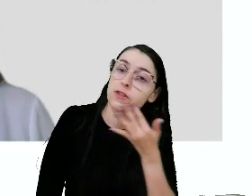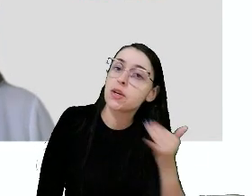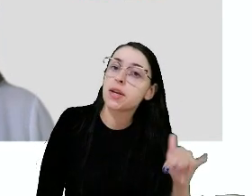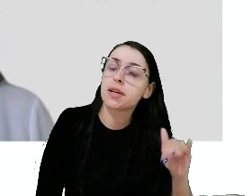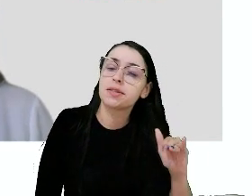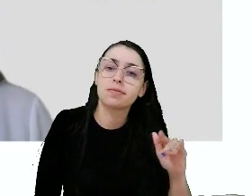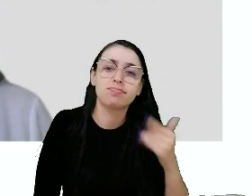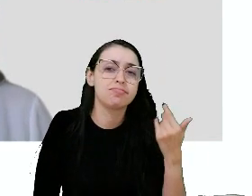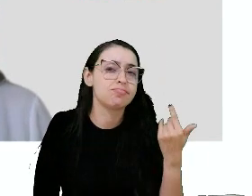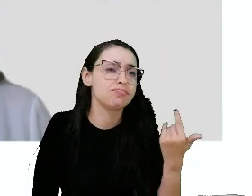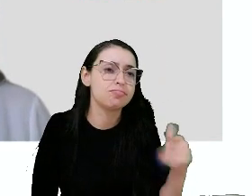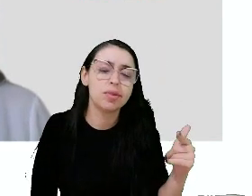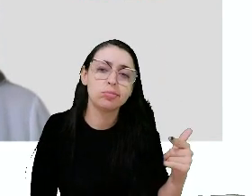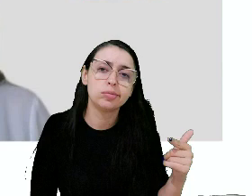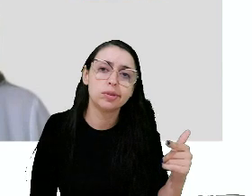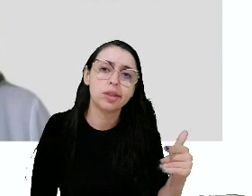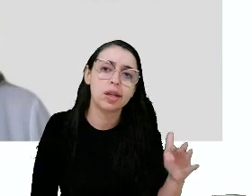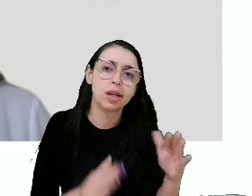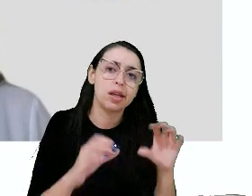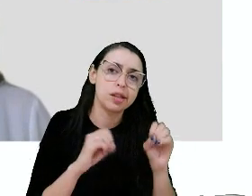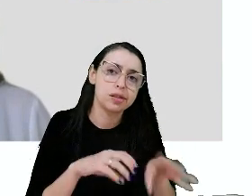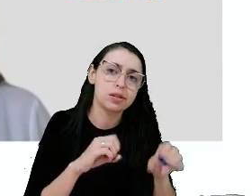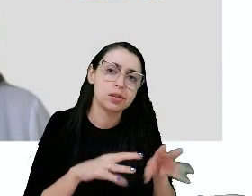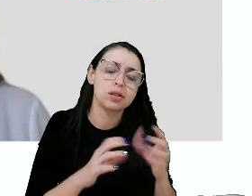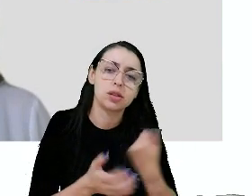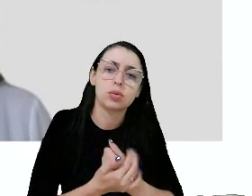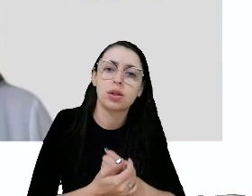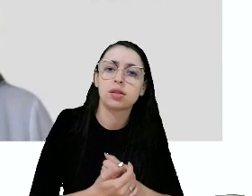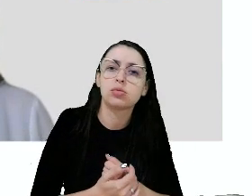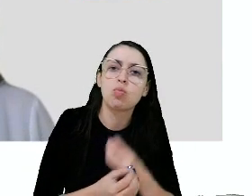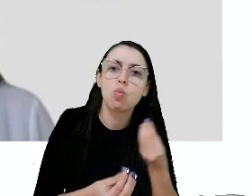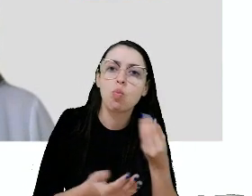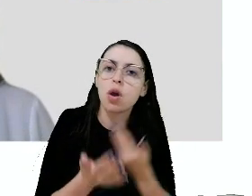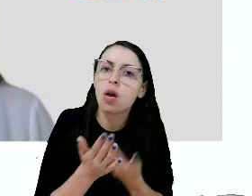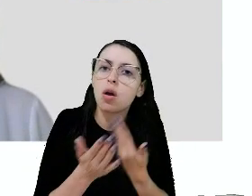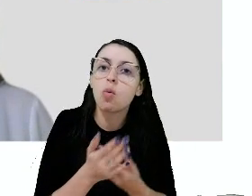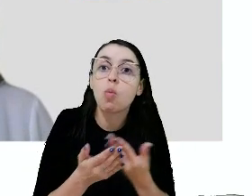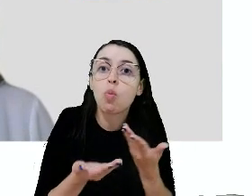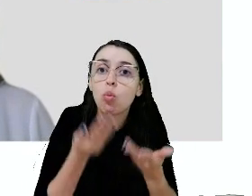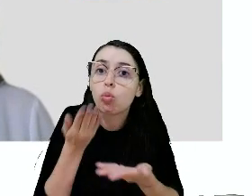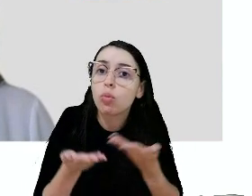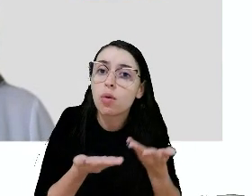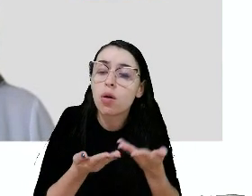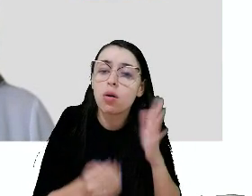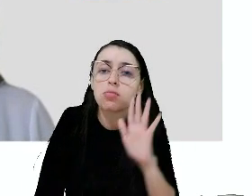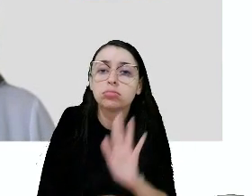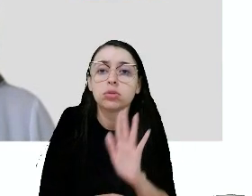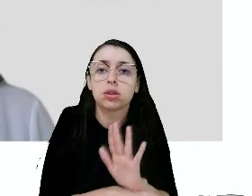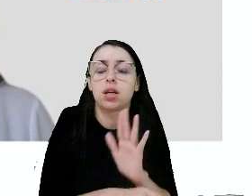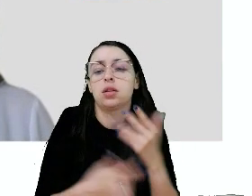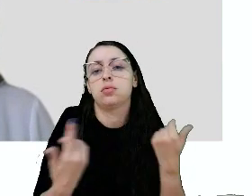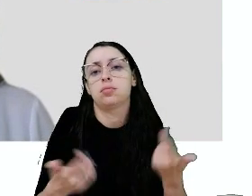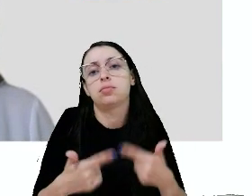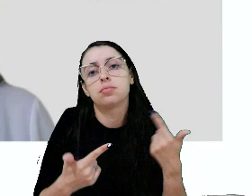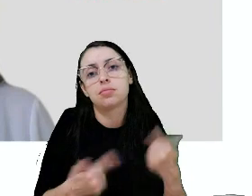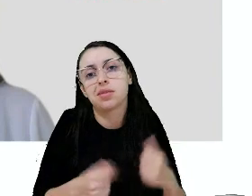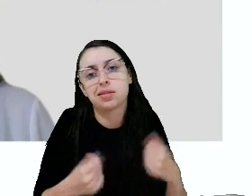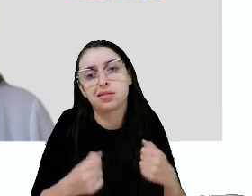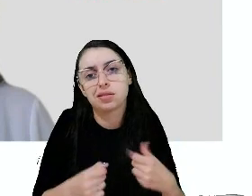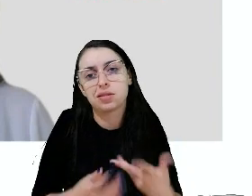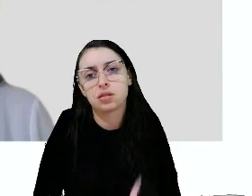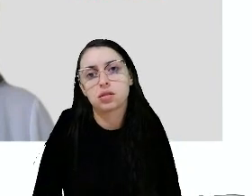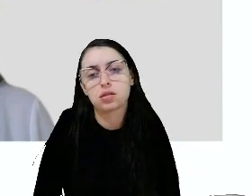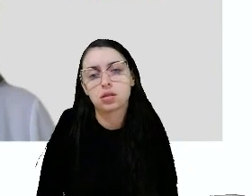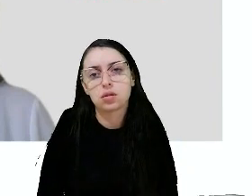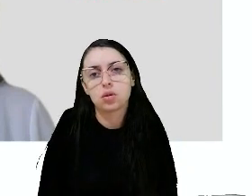crianças que não estão estudando, eu vejo o seguinte, com que cuidado isso precisa ser feito, não é?